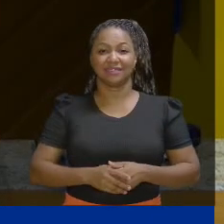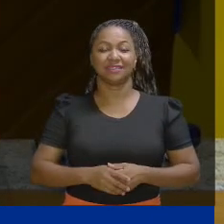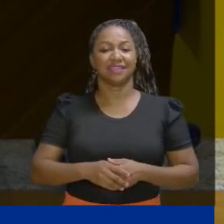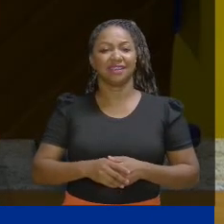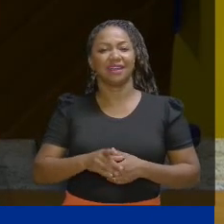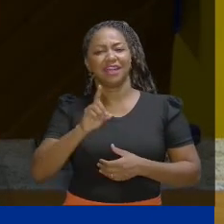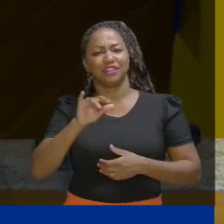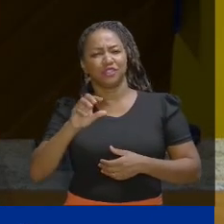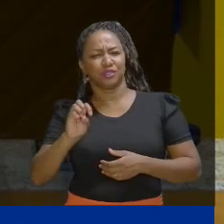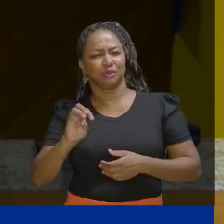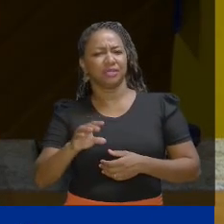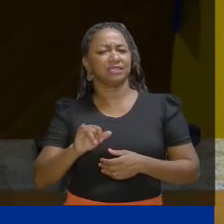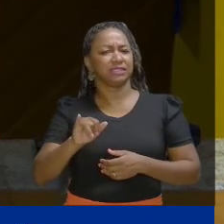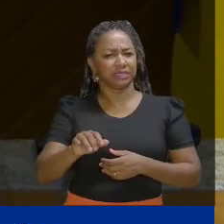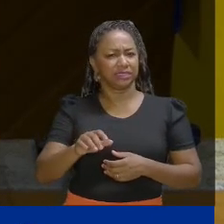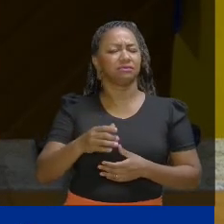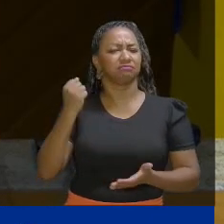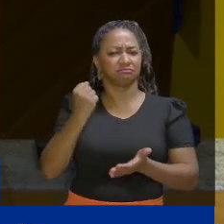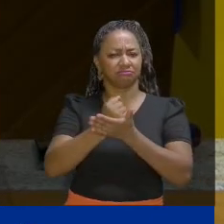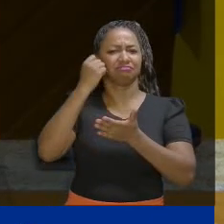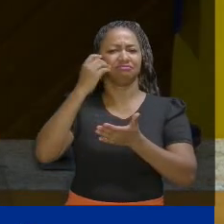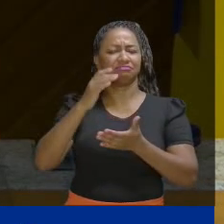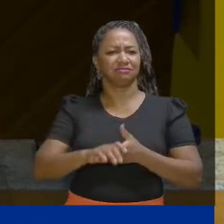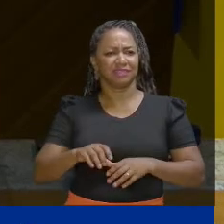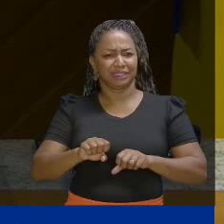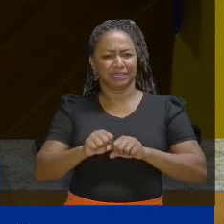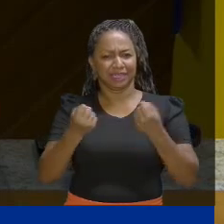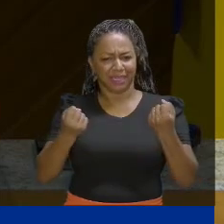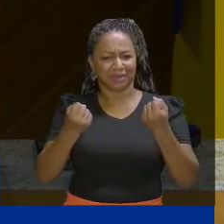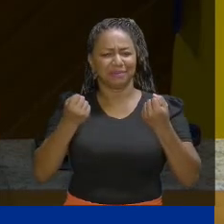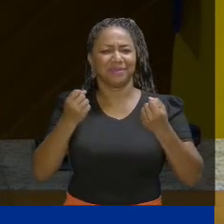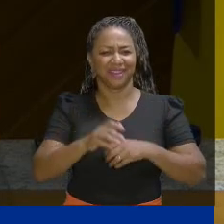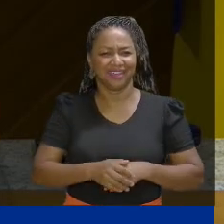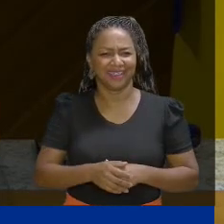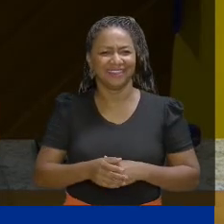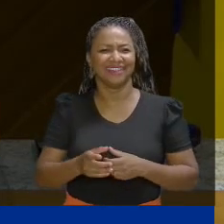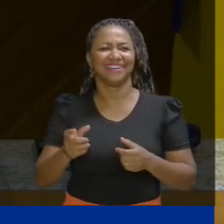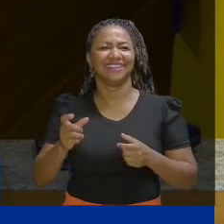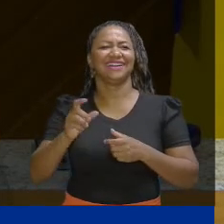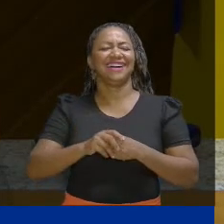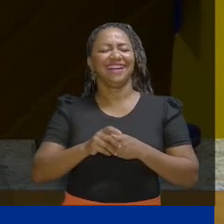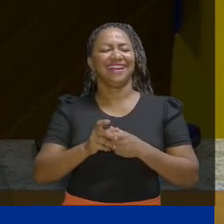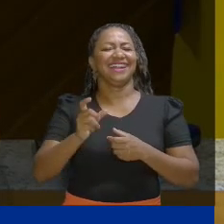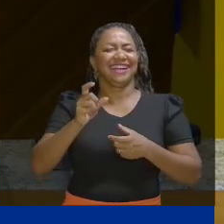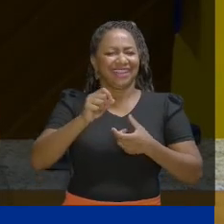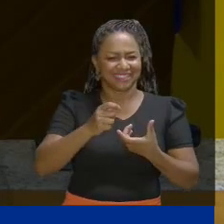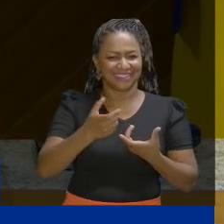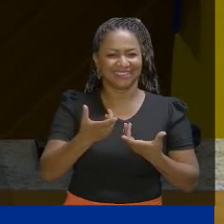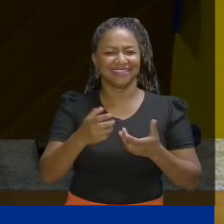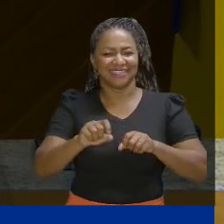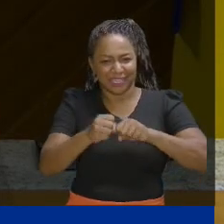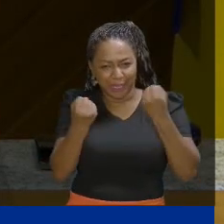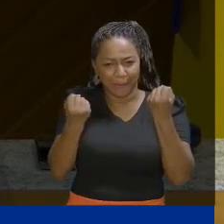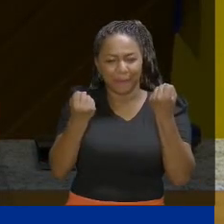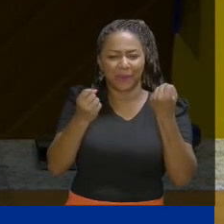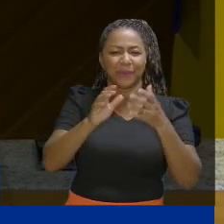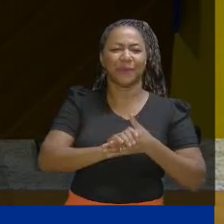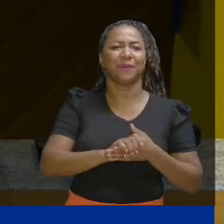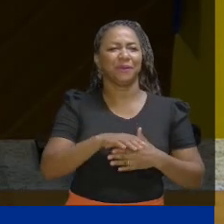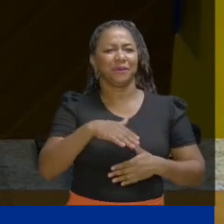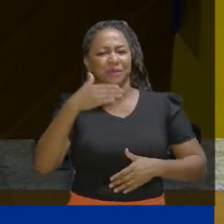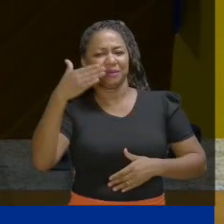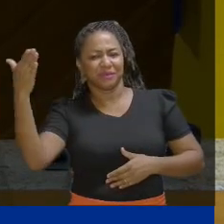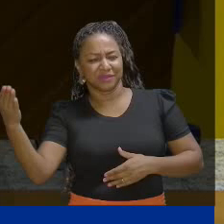Dilma disse assim, doutor, se o senhor autorizar, a gente quebra o cadeado, está autorizado. E aí quebramos o cadeado, a Dilma foi para o lado de lá,